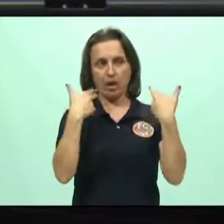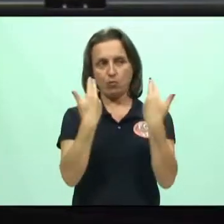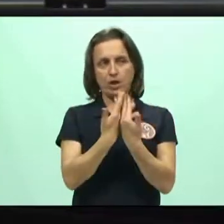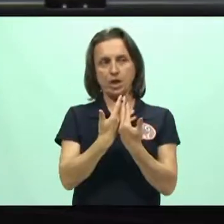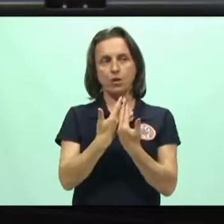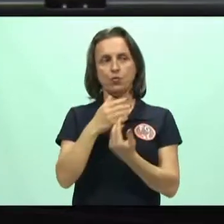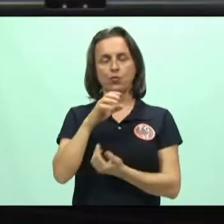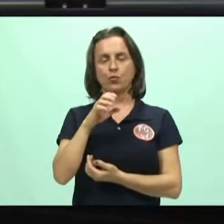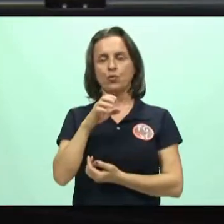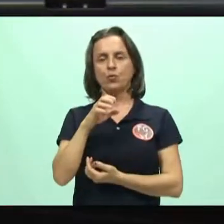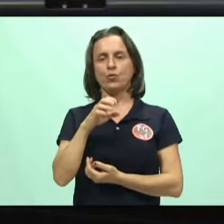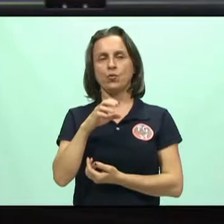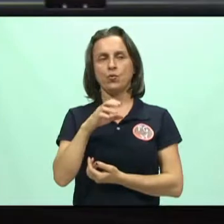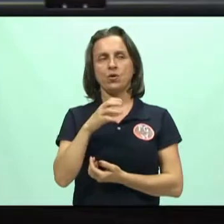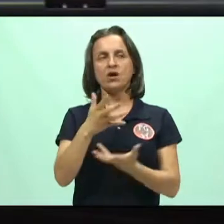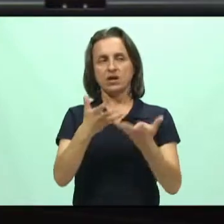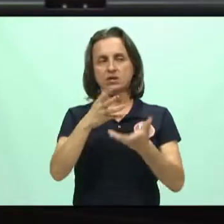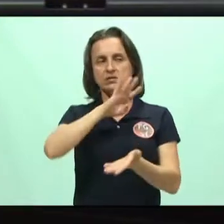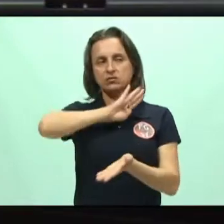tirar